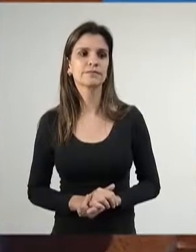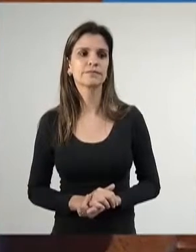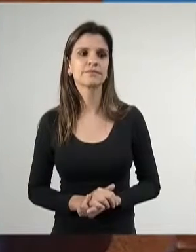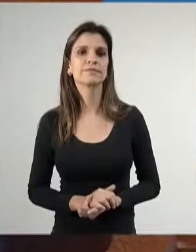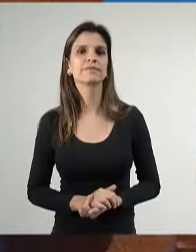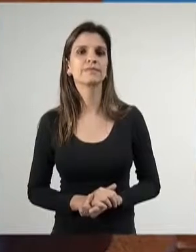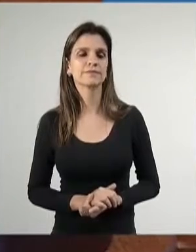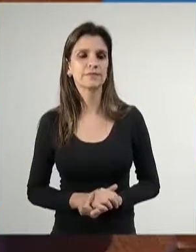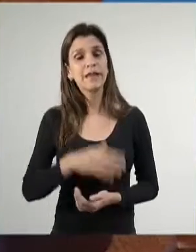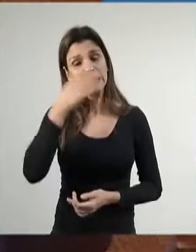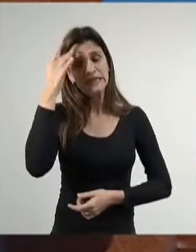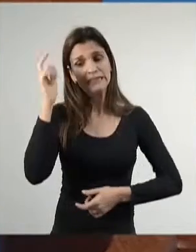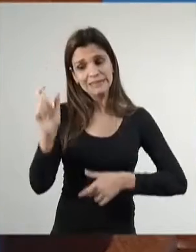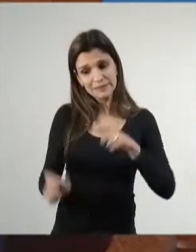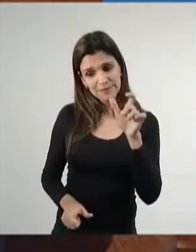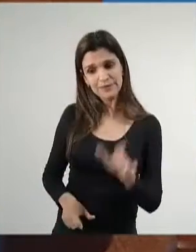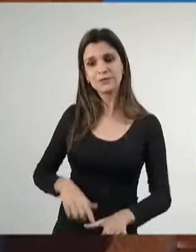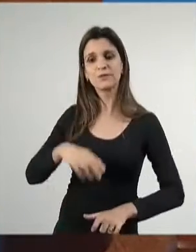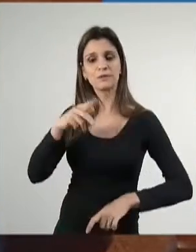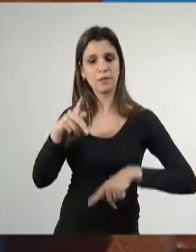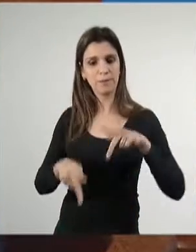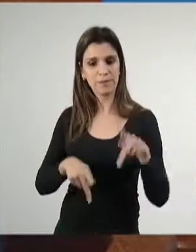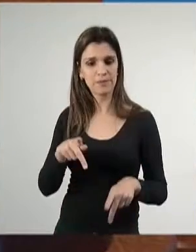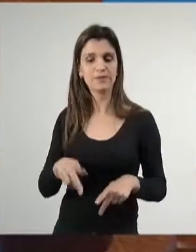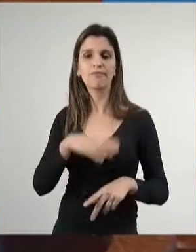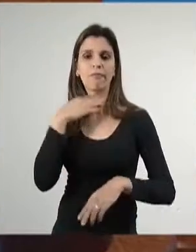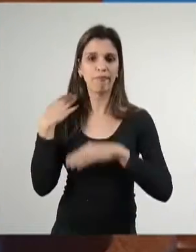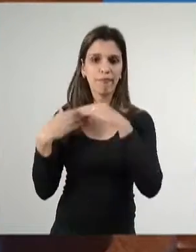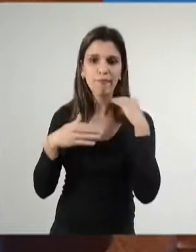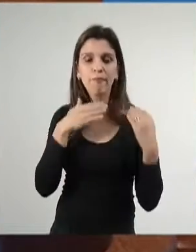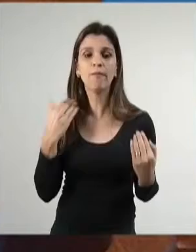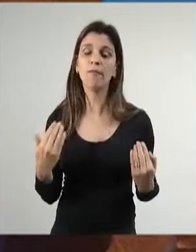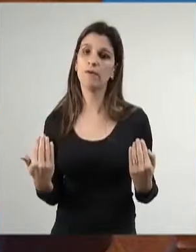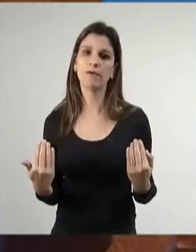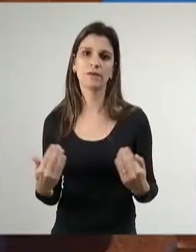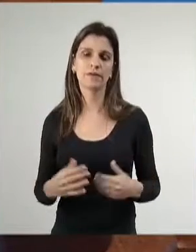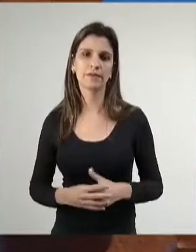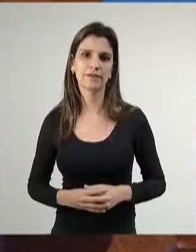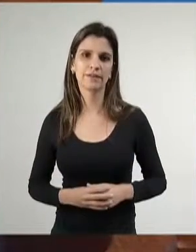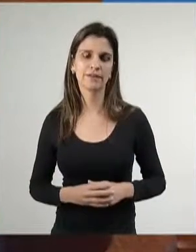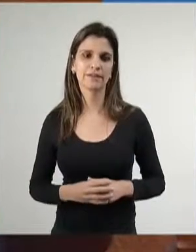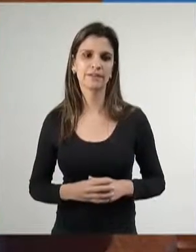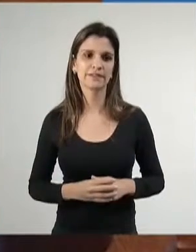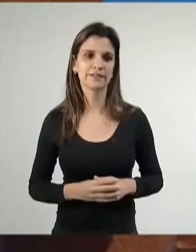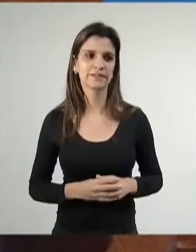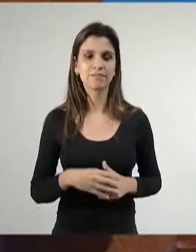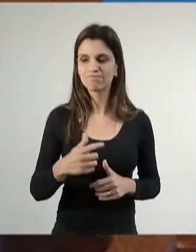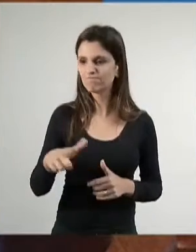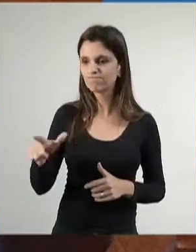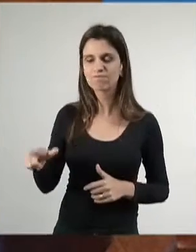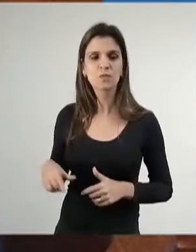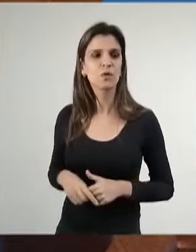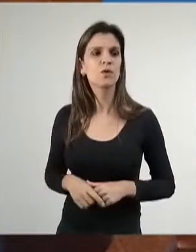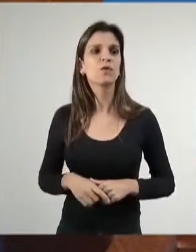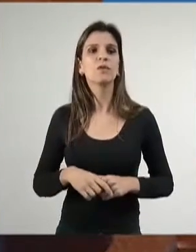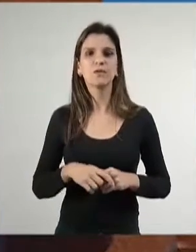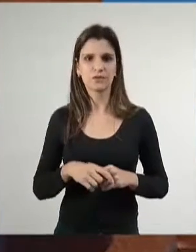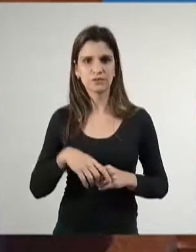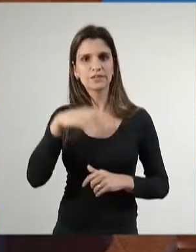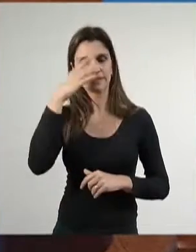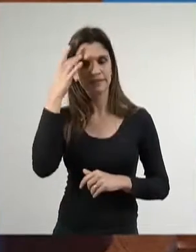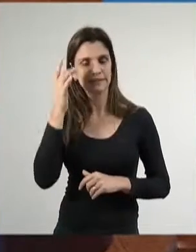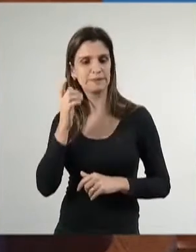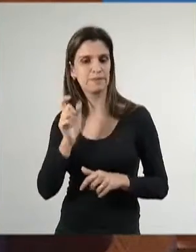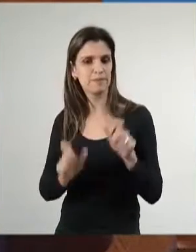causa disso, por conta de olhar para o seu celular, e a morte de outras pessoas vítimas de um motorista que